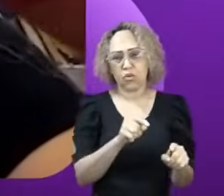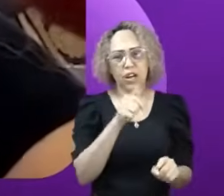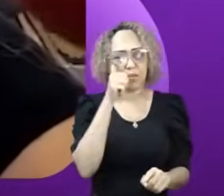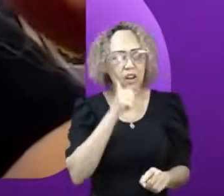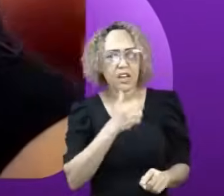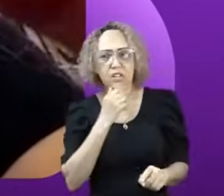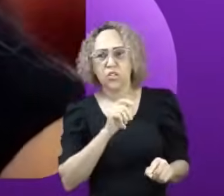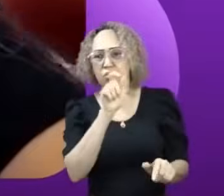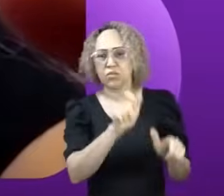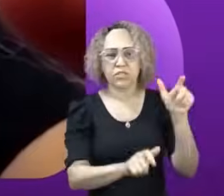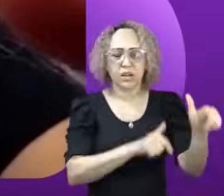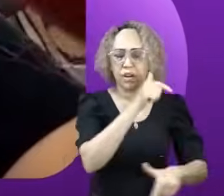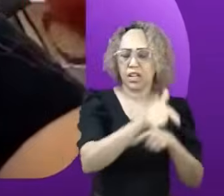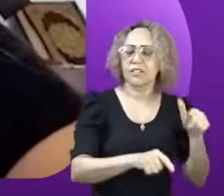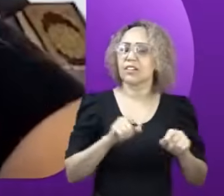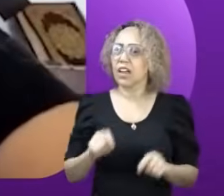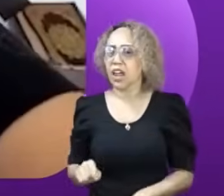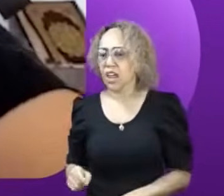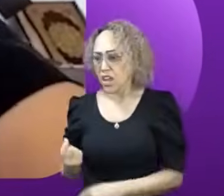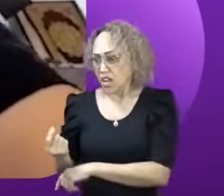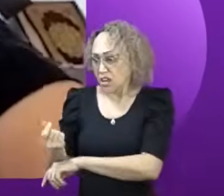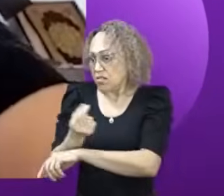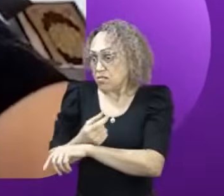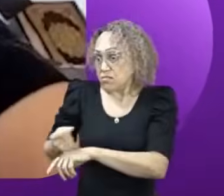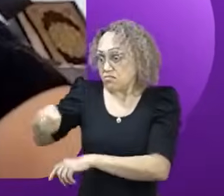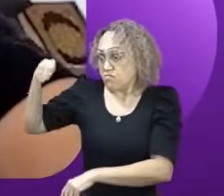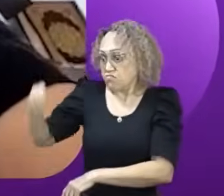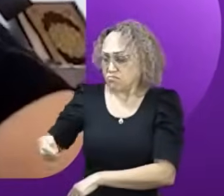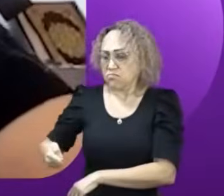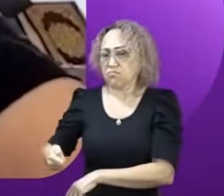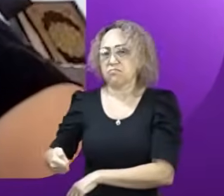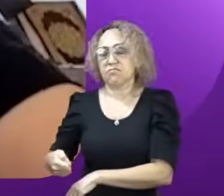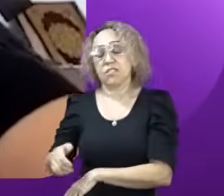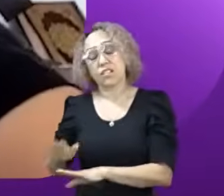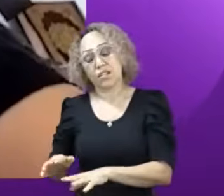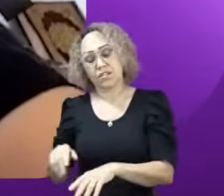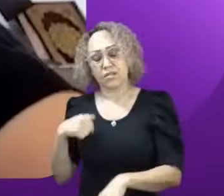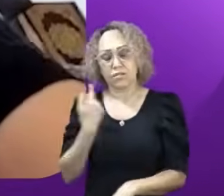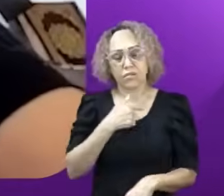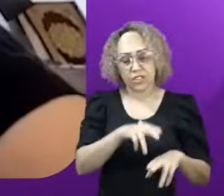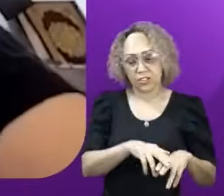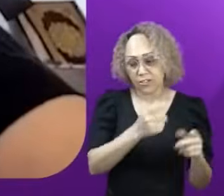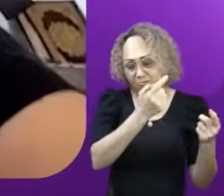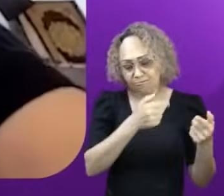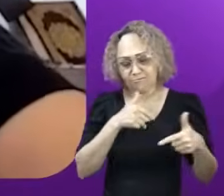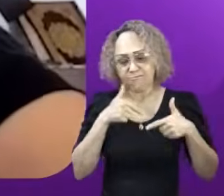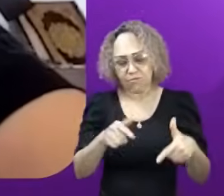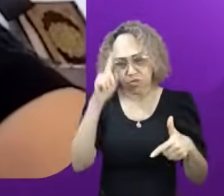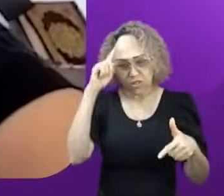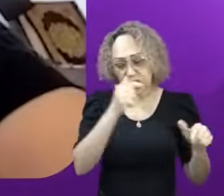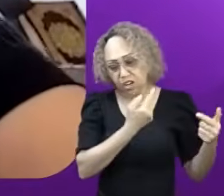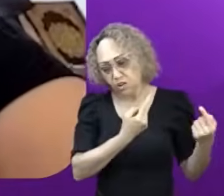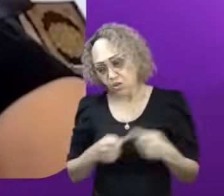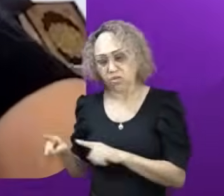O capitalismo imperialista, e é contra isso que a gente faz essa luta, essa militância diária,